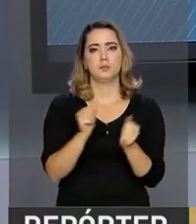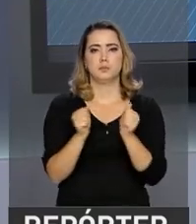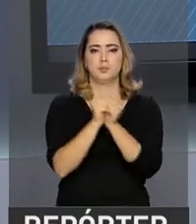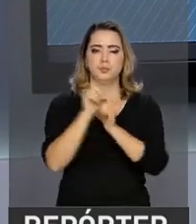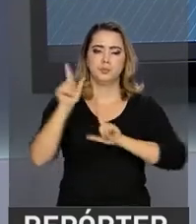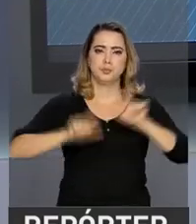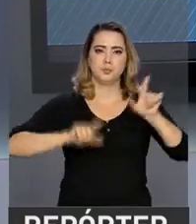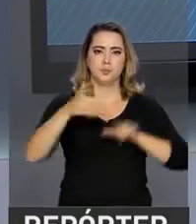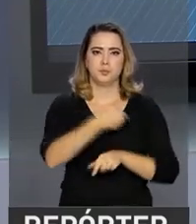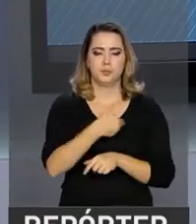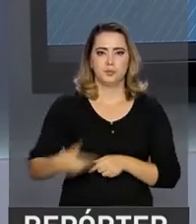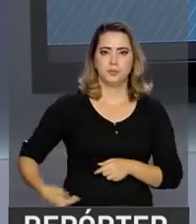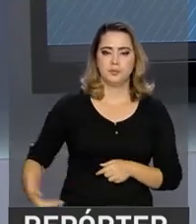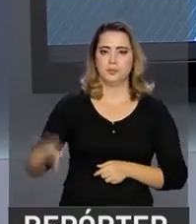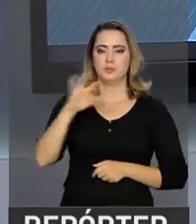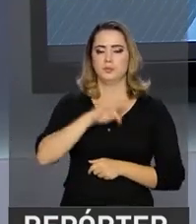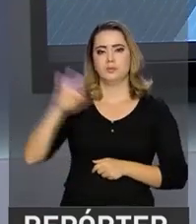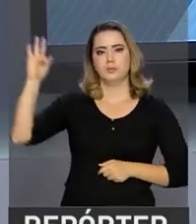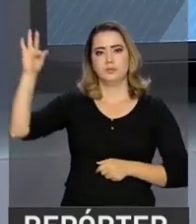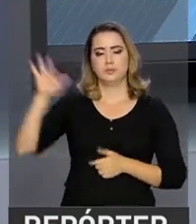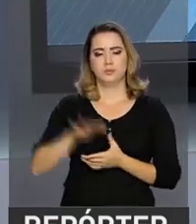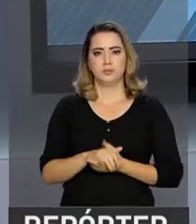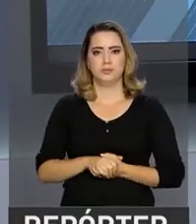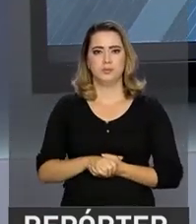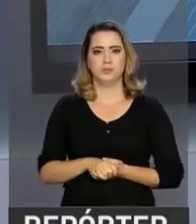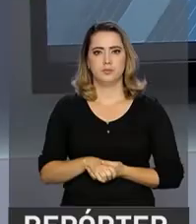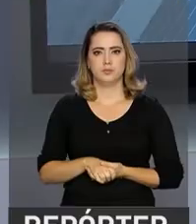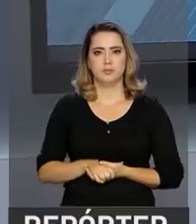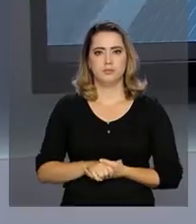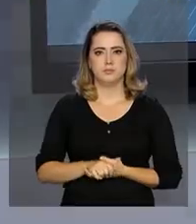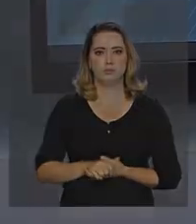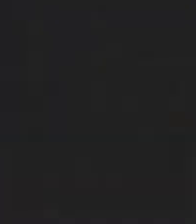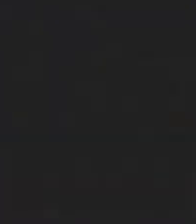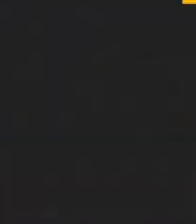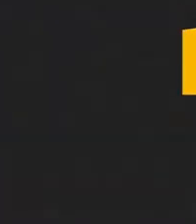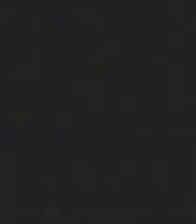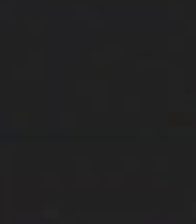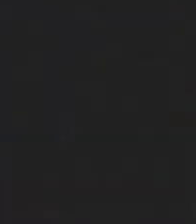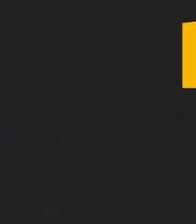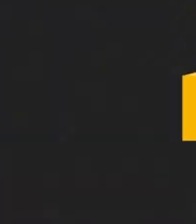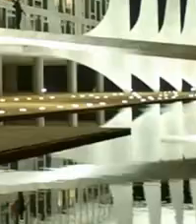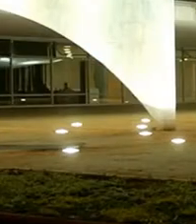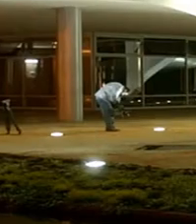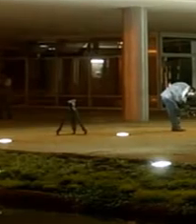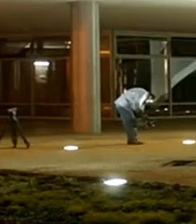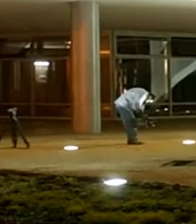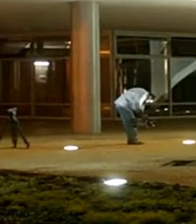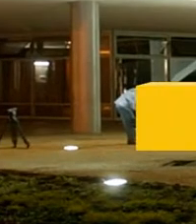você e continue com a gente na NBR, a TV do Governo Federal. We'll be right back.